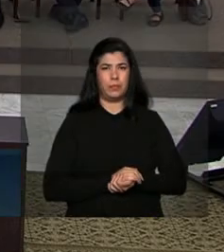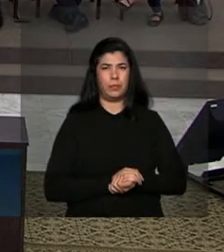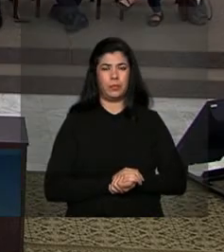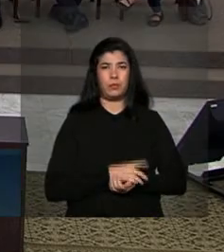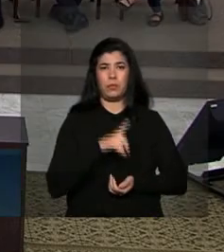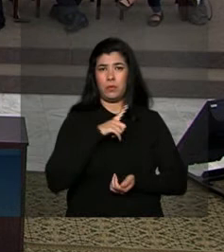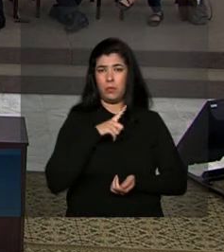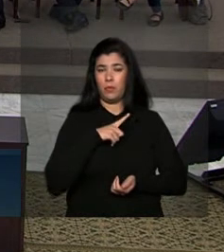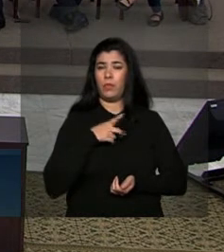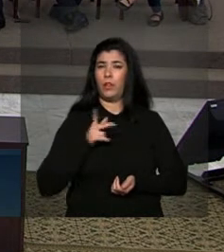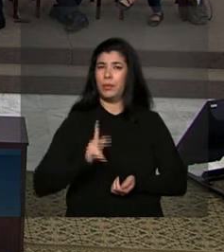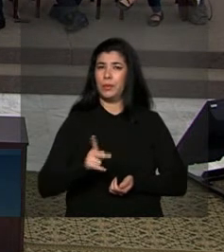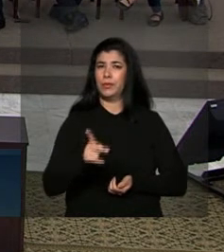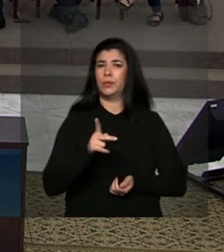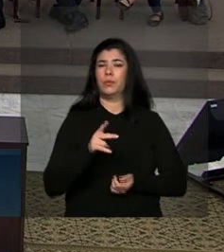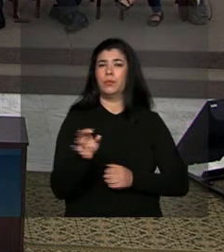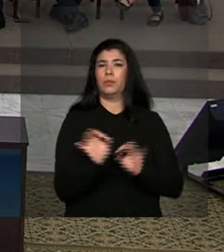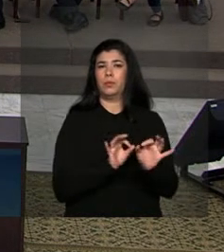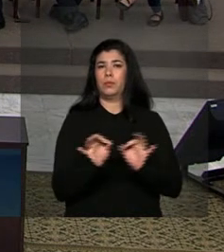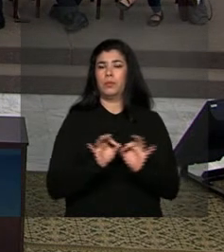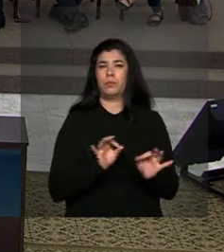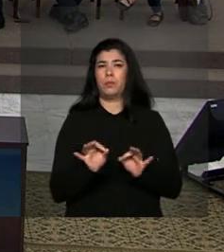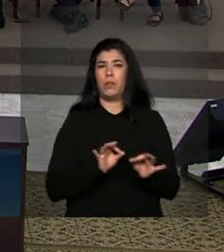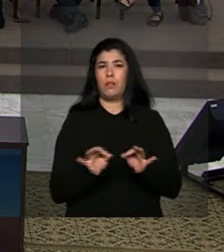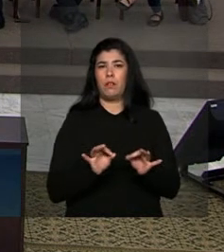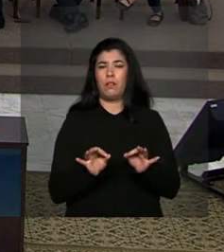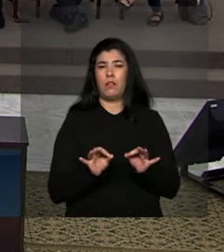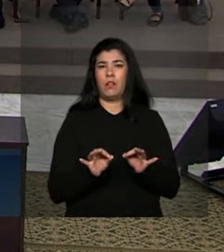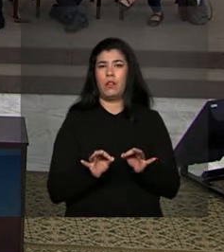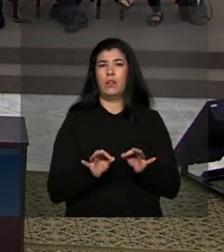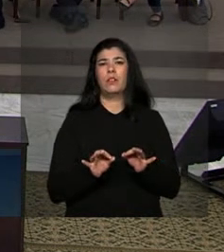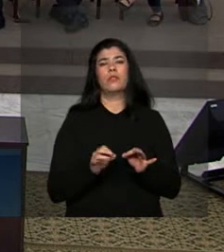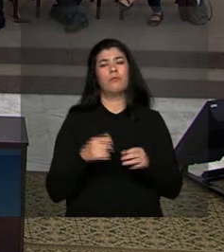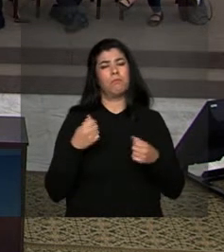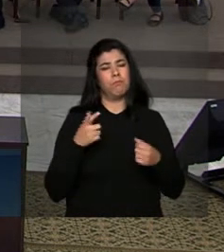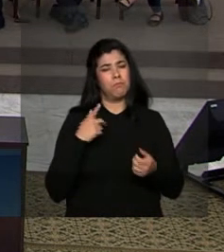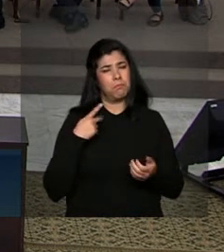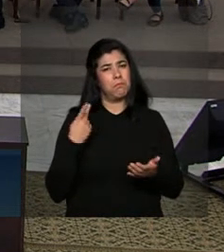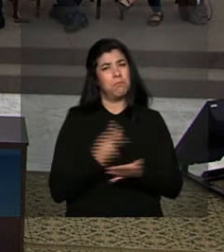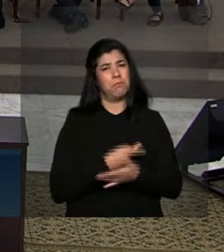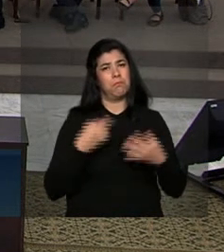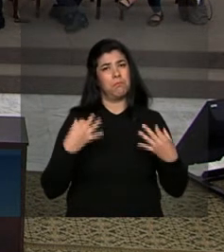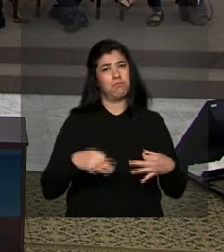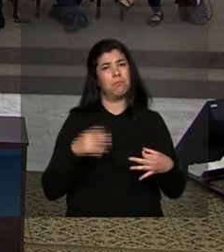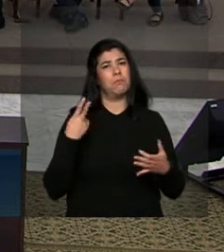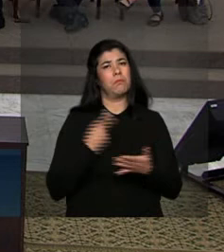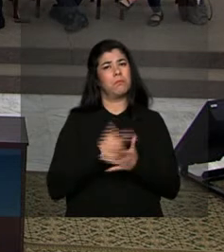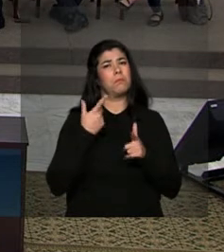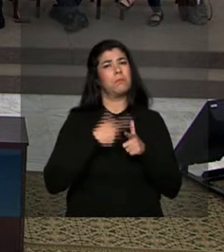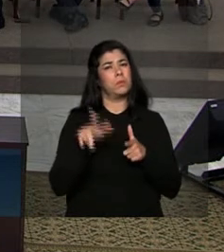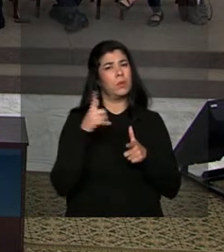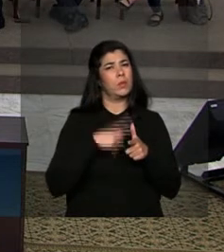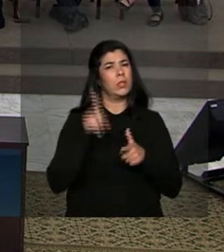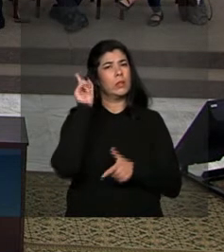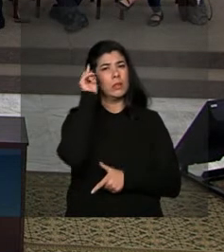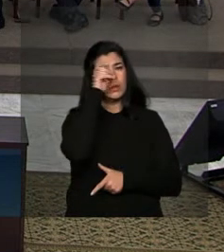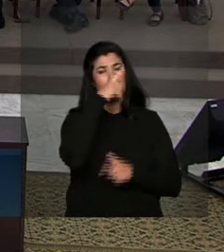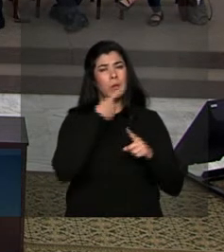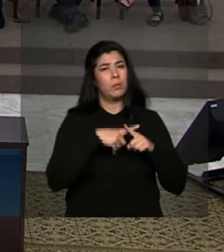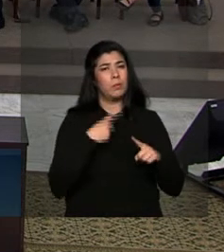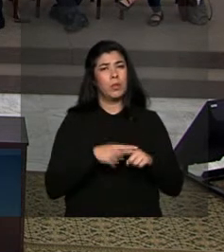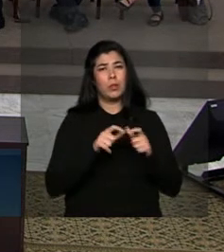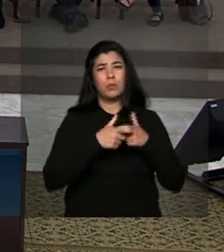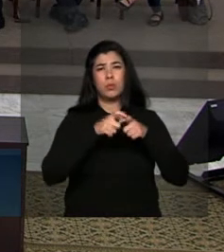ter esse plano sem os desafios e o tamanho que ele